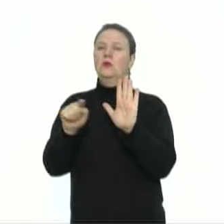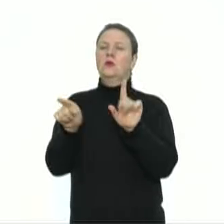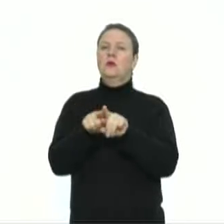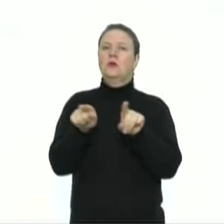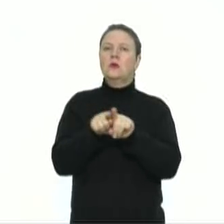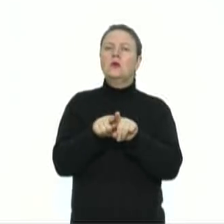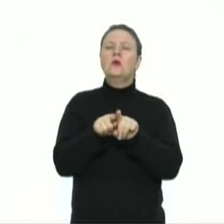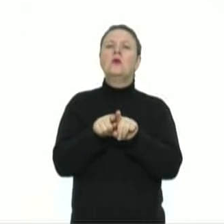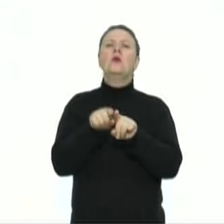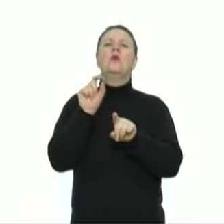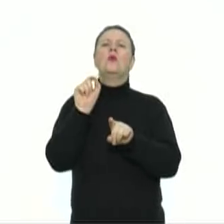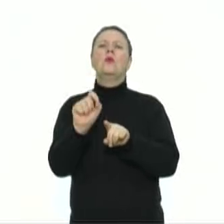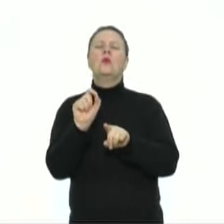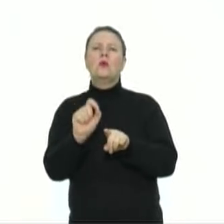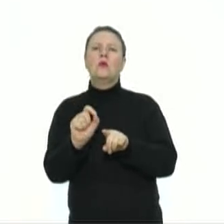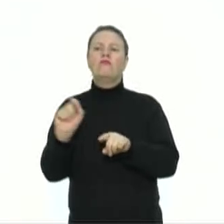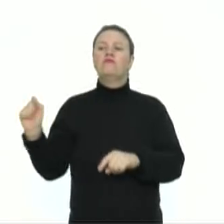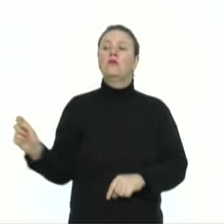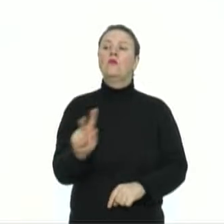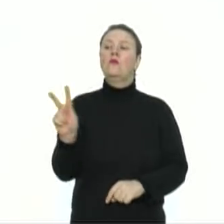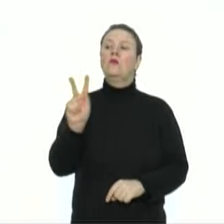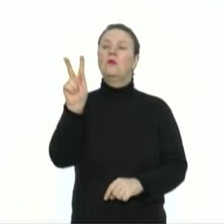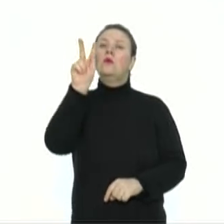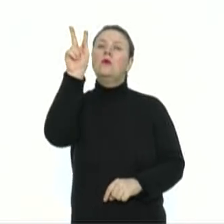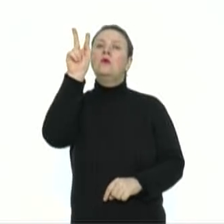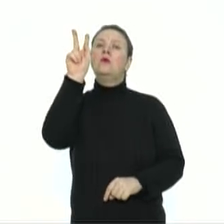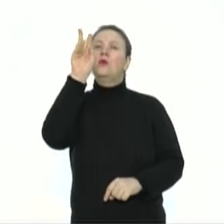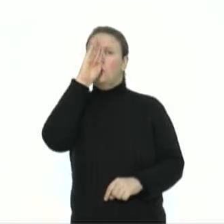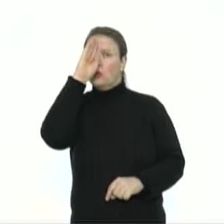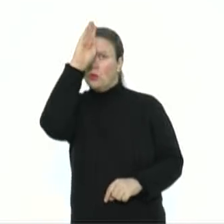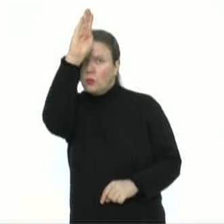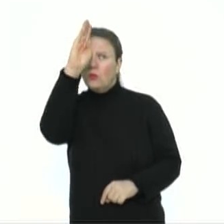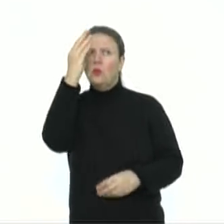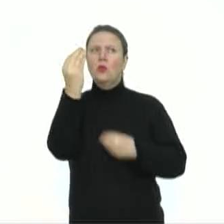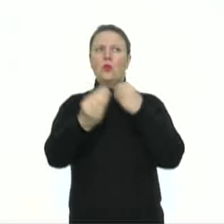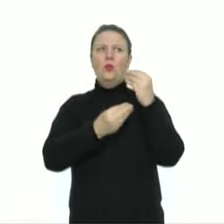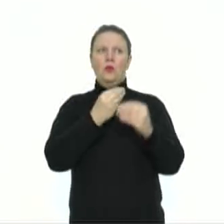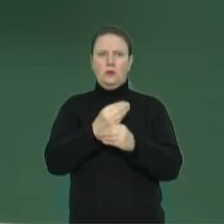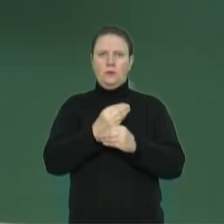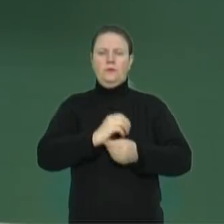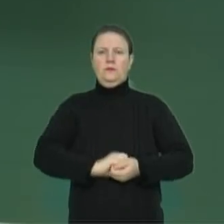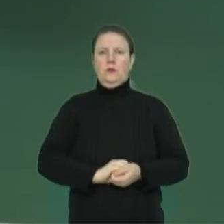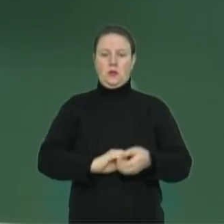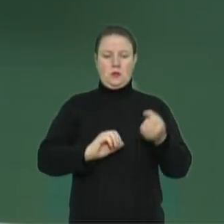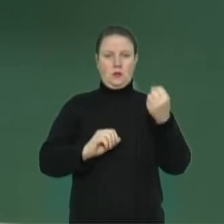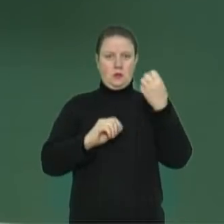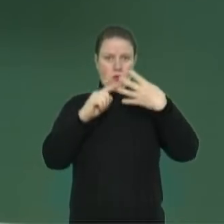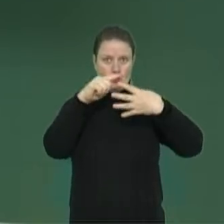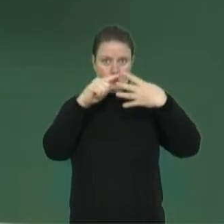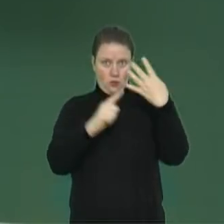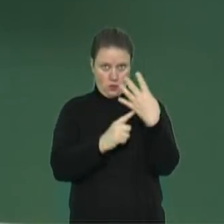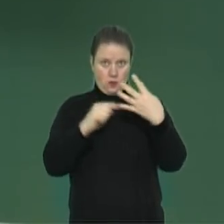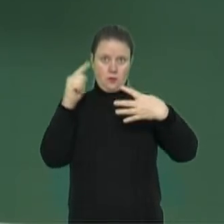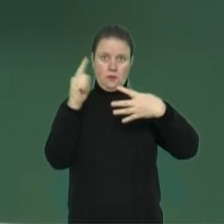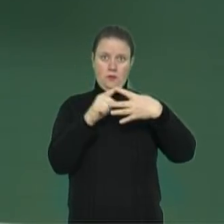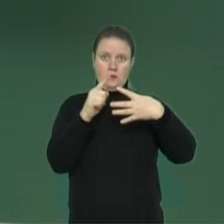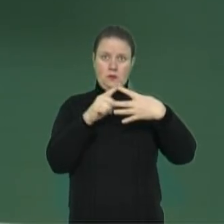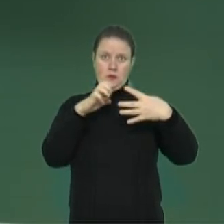por Simone de Beauvoir valoriza princípios de seguinte tipo. Temos 4 opções aqui, né?